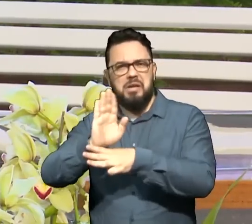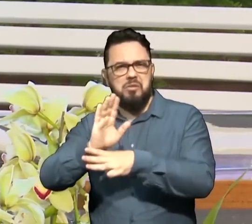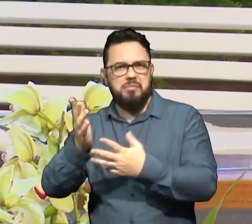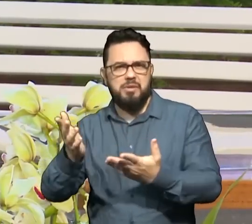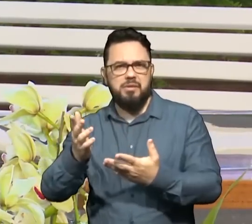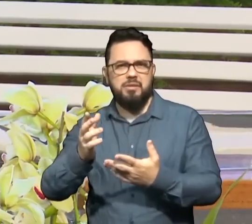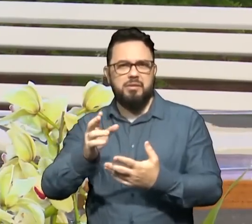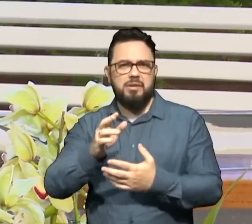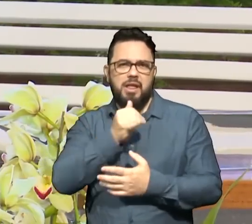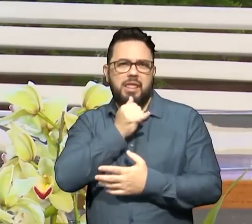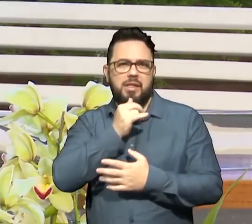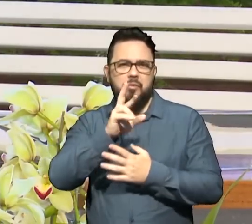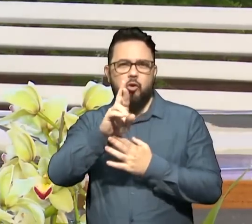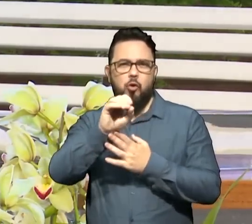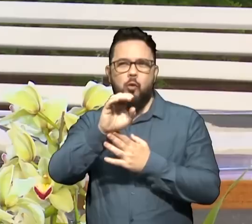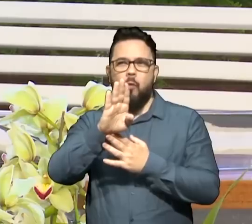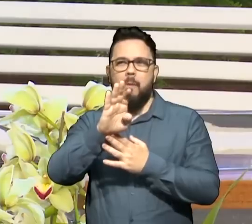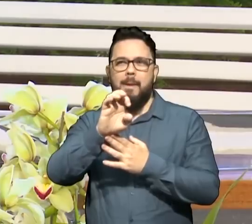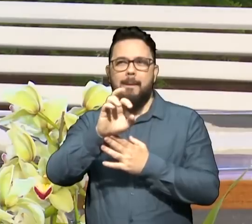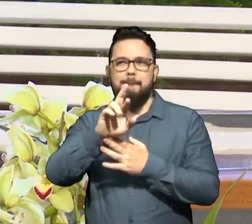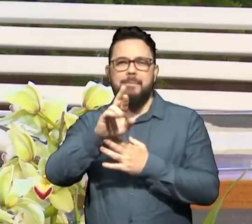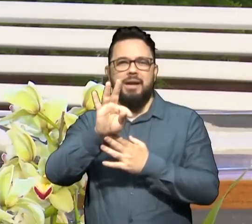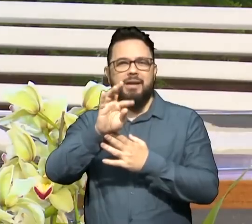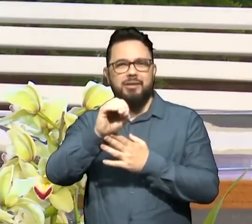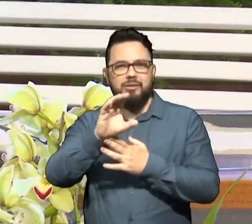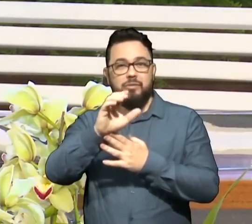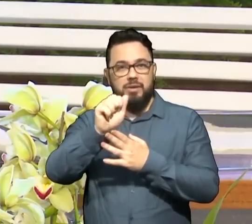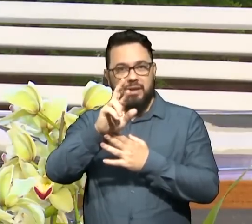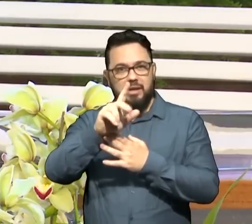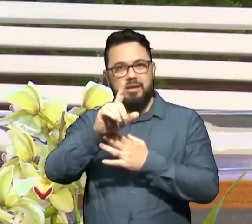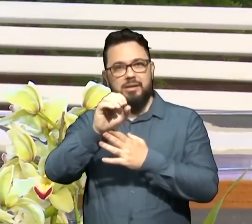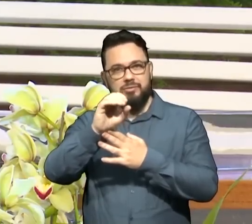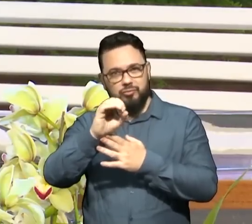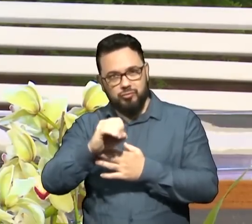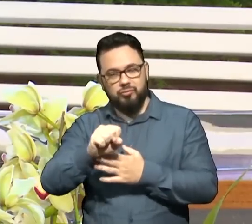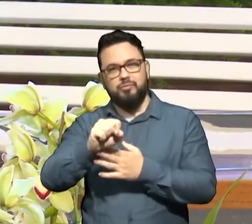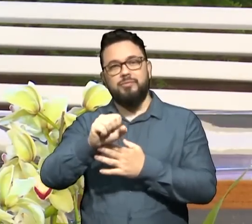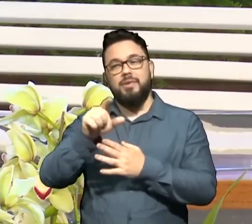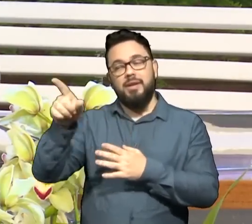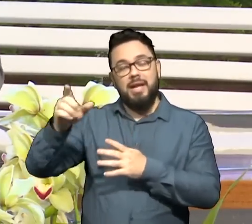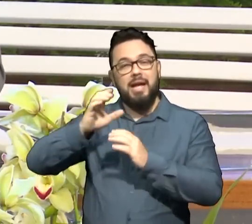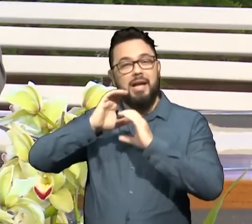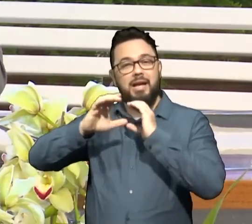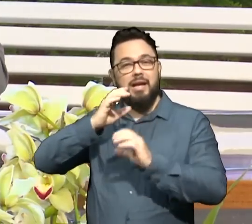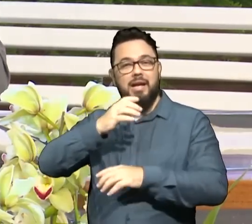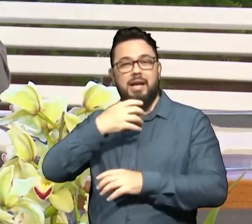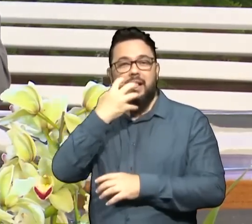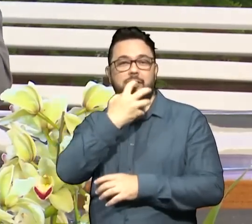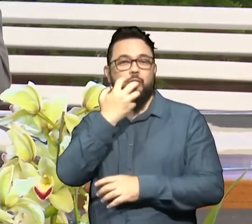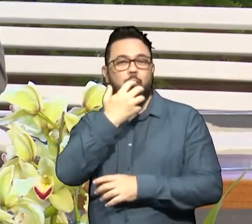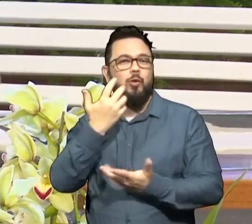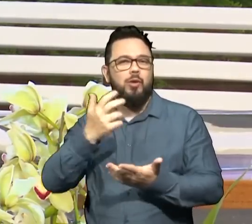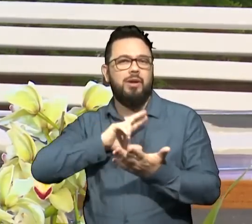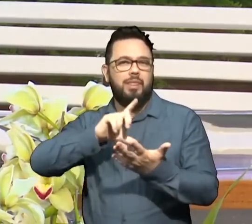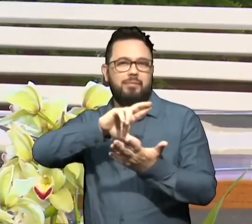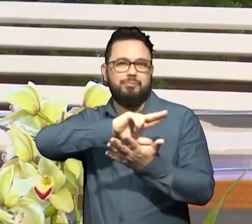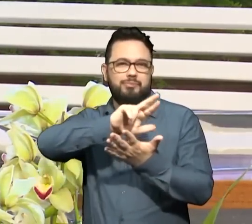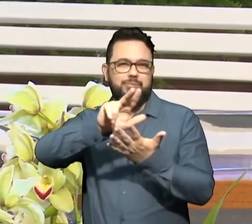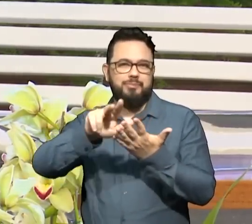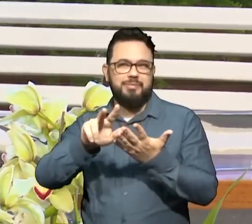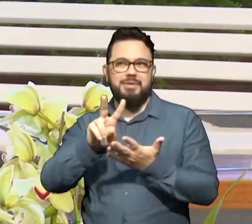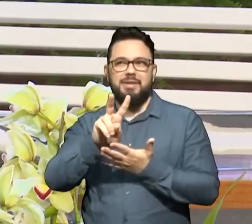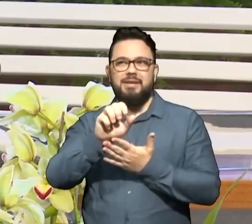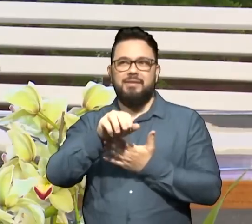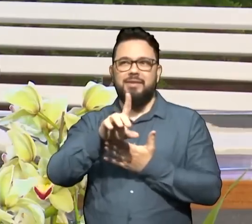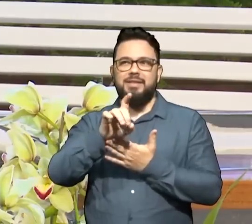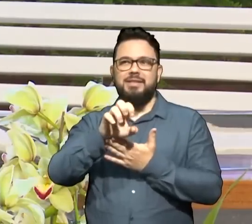Roberto Carlos Não tem no Brasil aí por causa do cantor Roberto Carlos né quantos quantas Vanderleia não tem aí